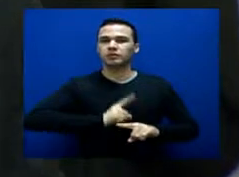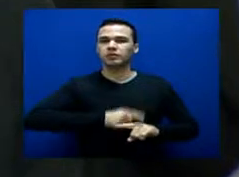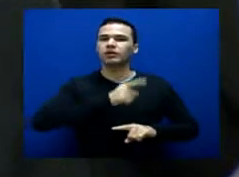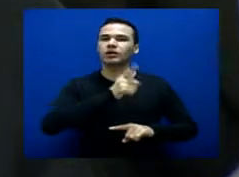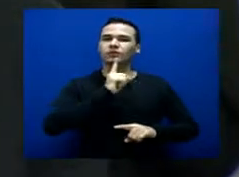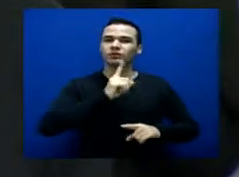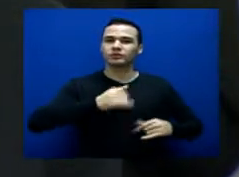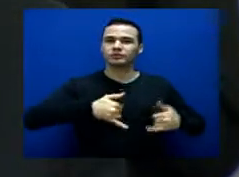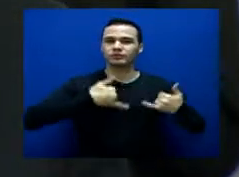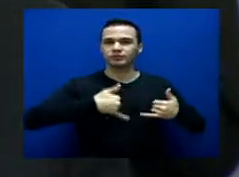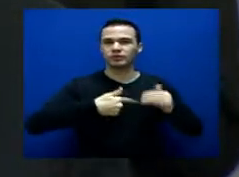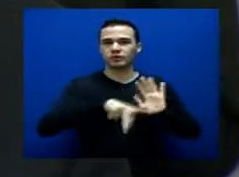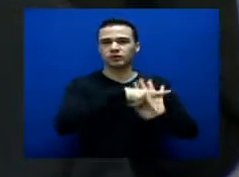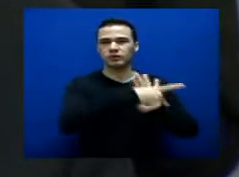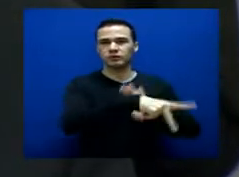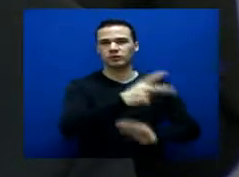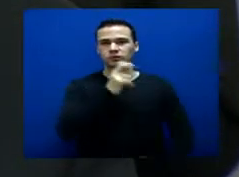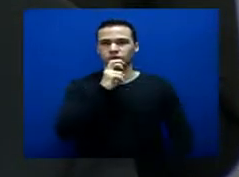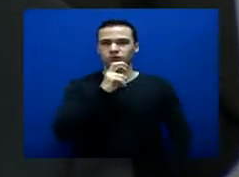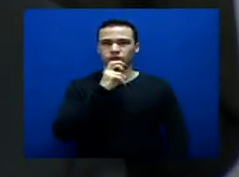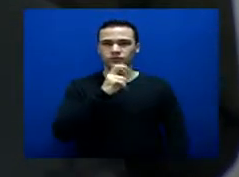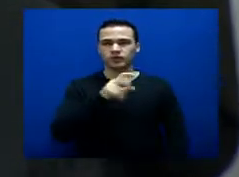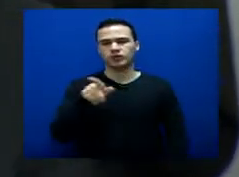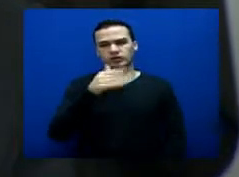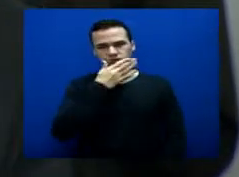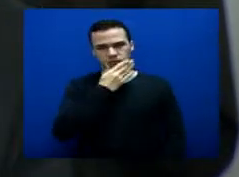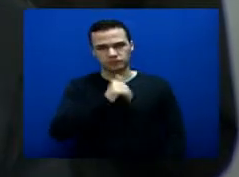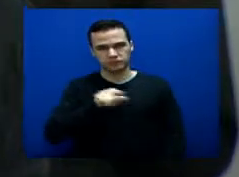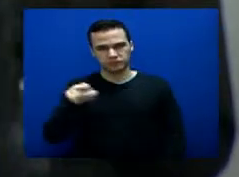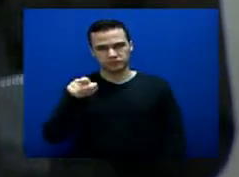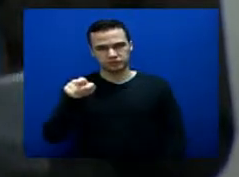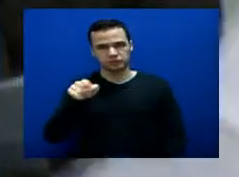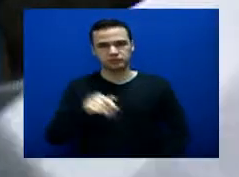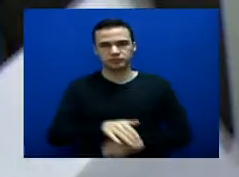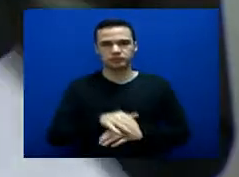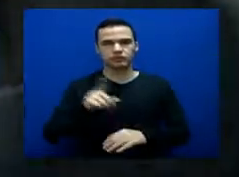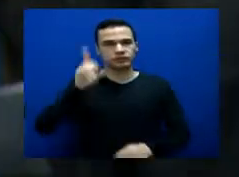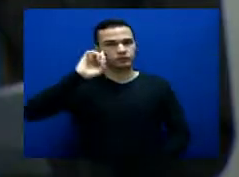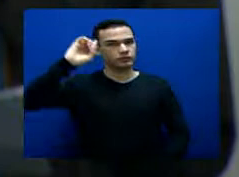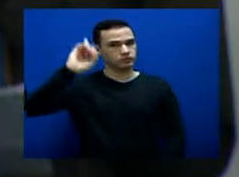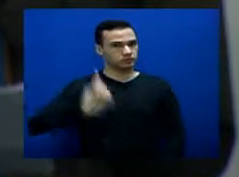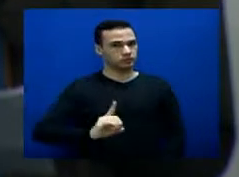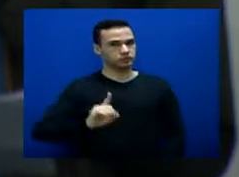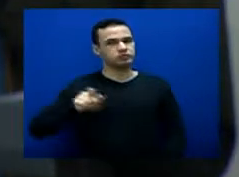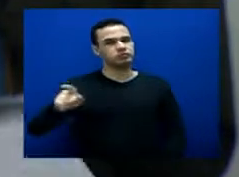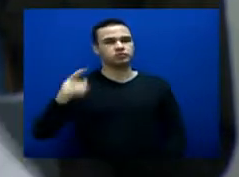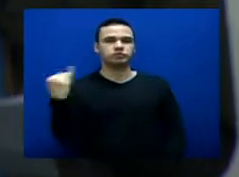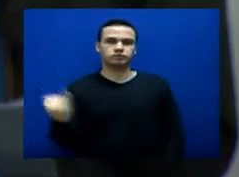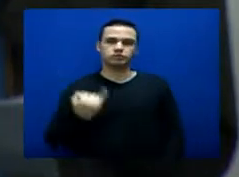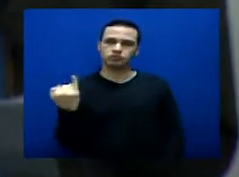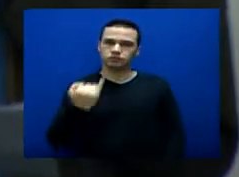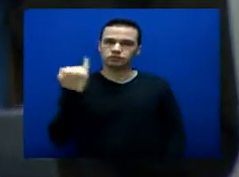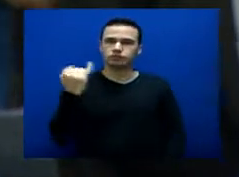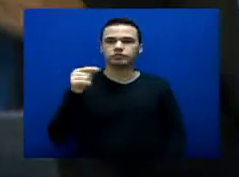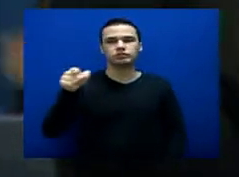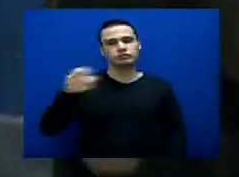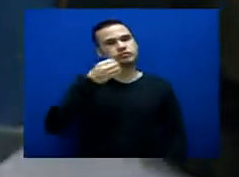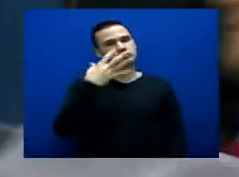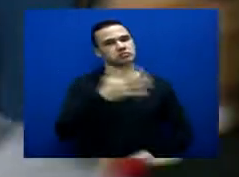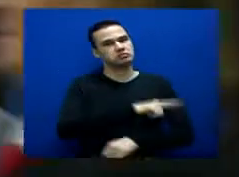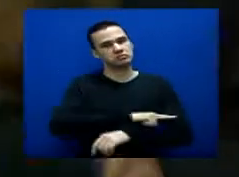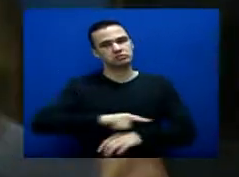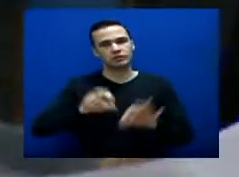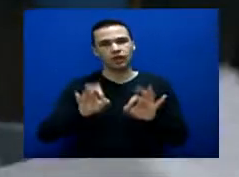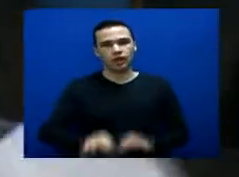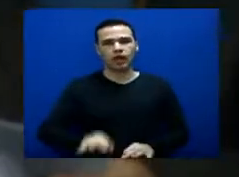seu aniversário. Essa pessoa, esse diretor, que é um senhor muito importante, muito gente boa, que eu